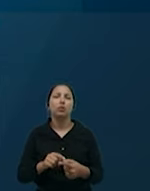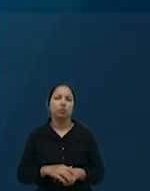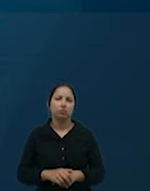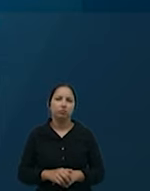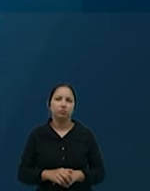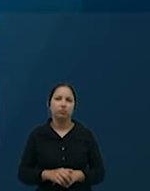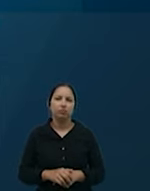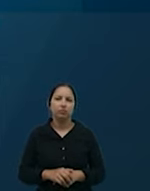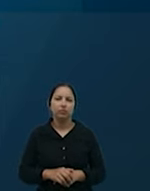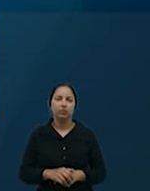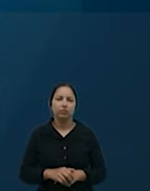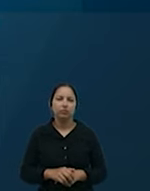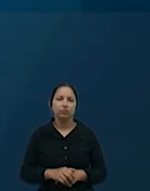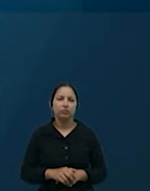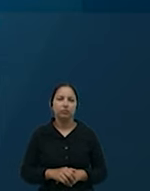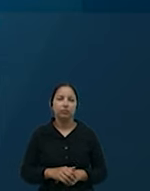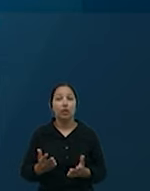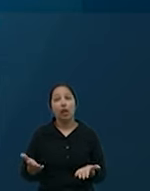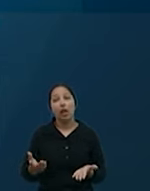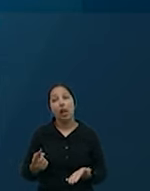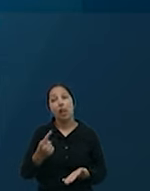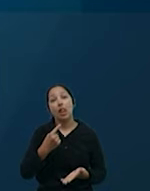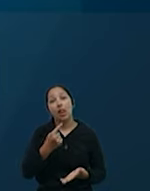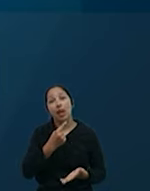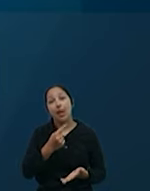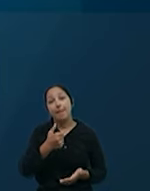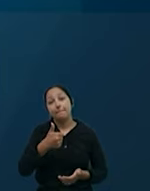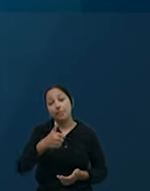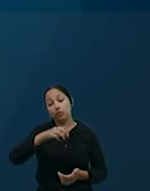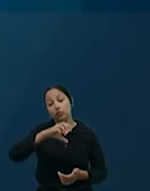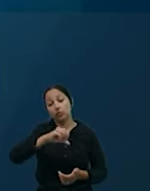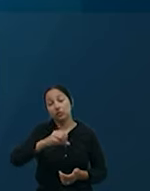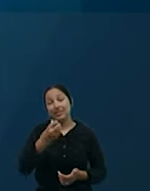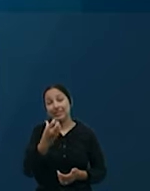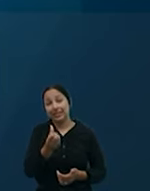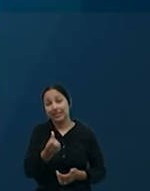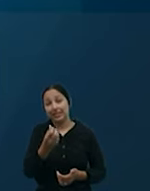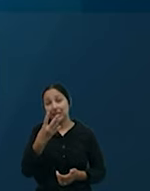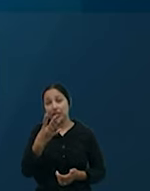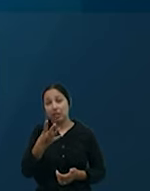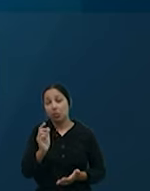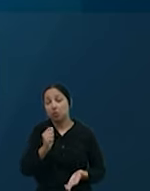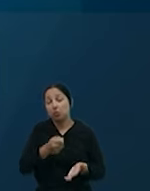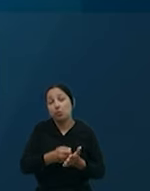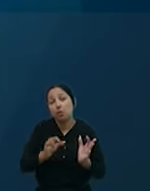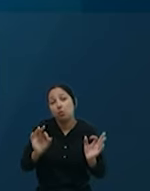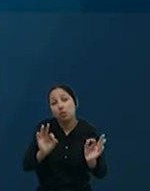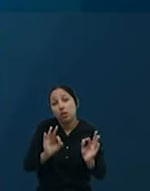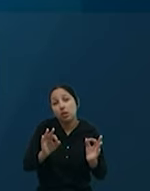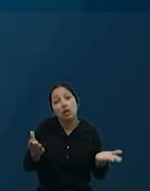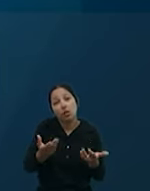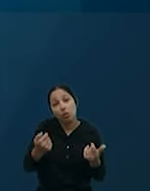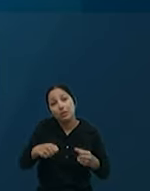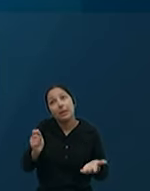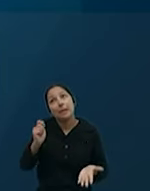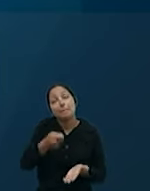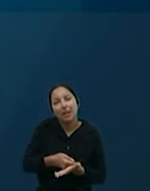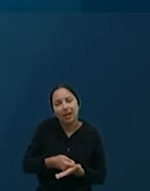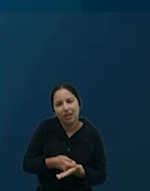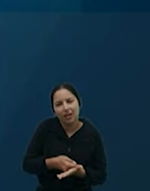deixou de pagar lá em 1964. Data máxima vênia, em 1964, a União não estava em